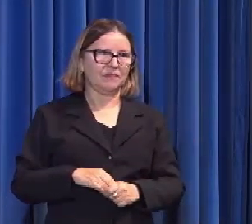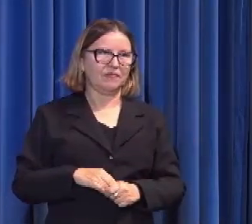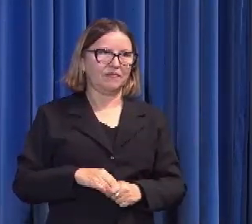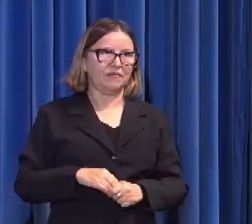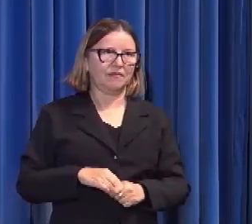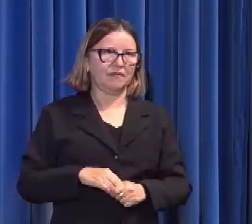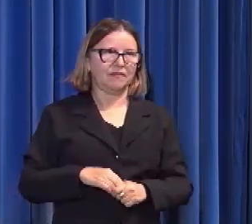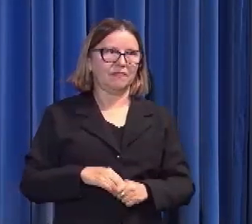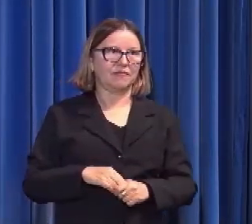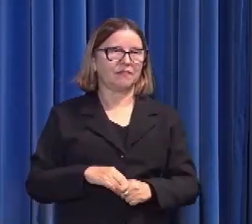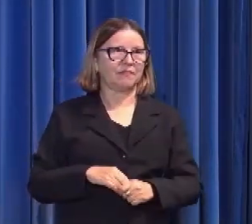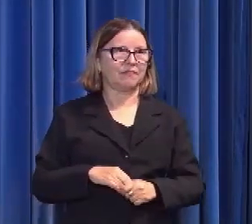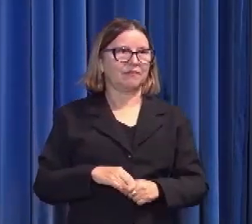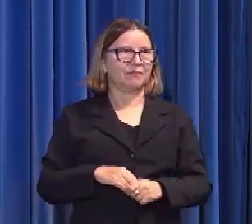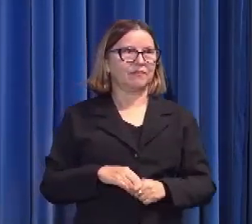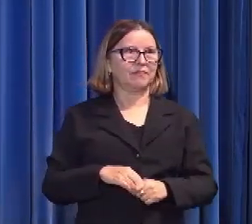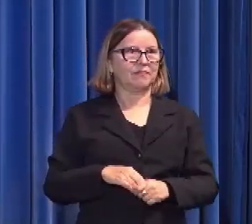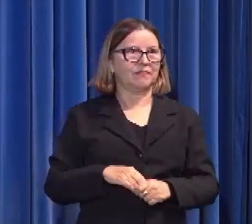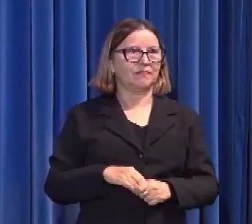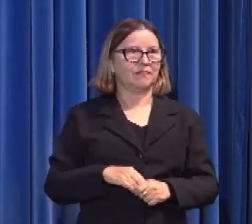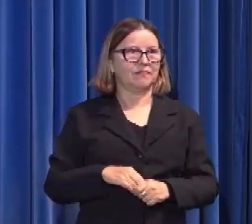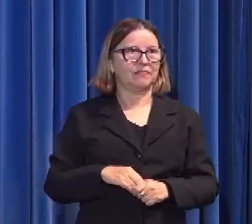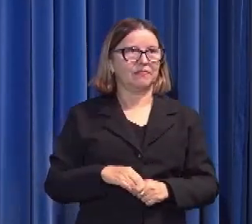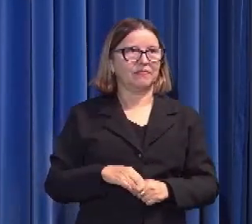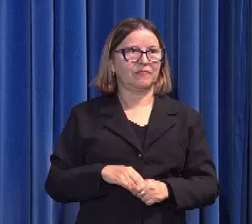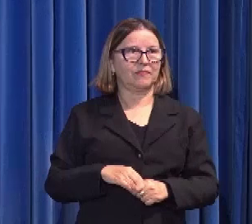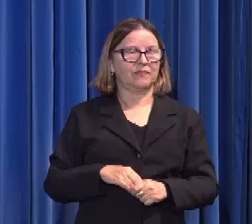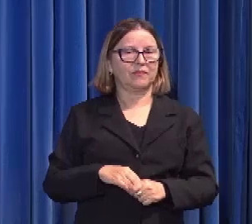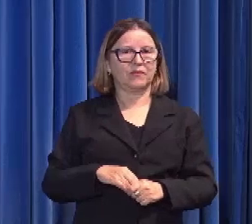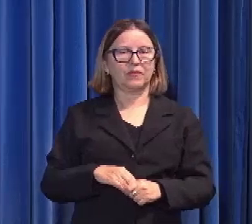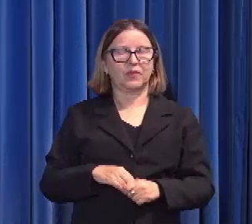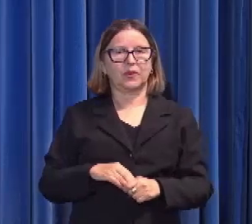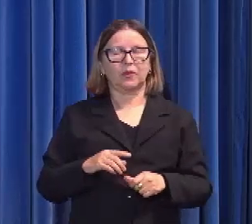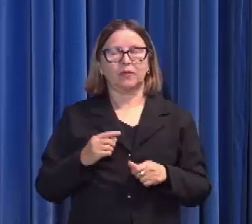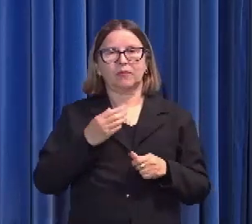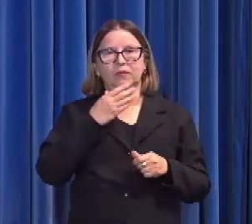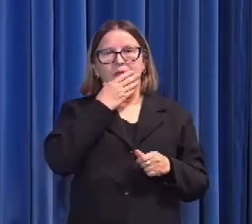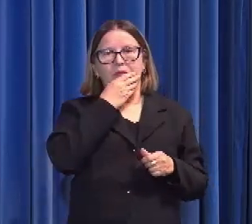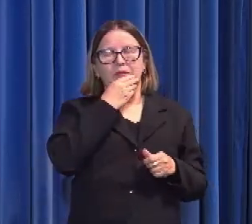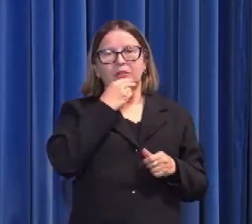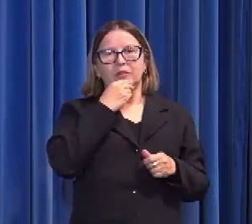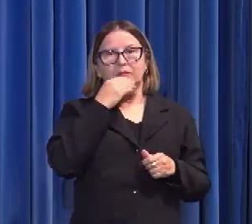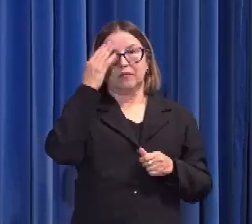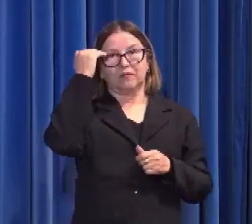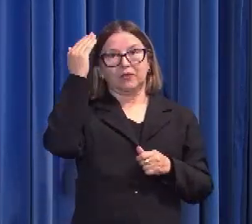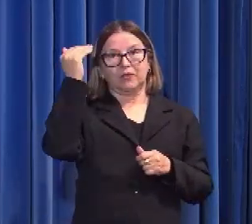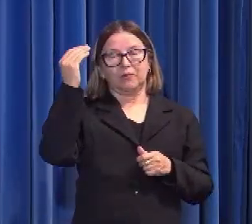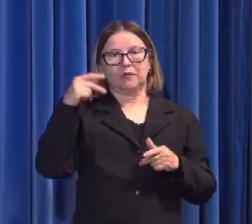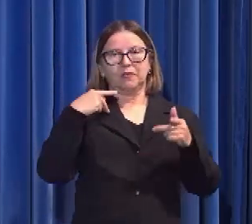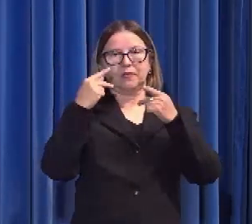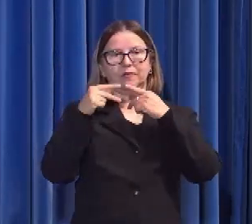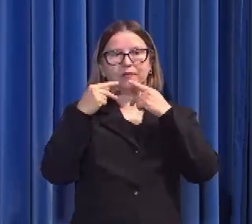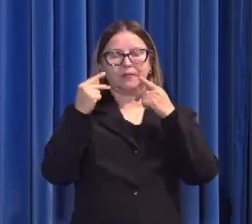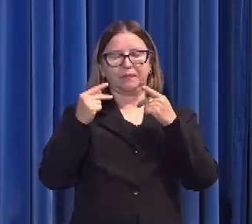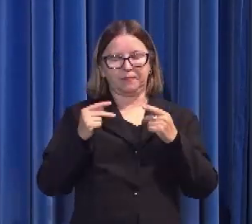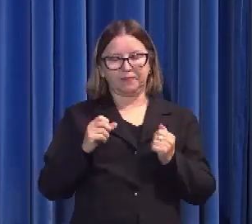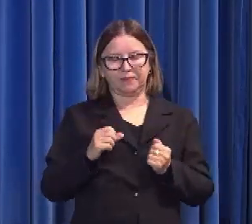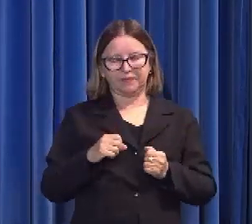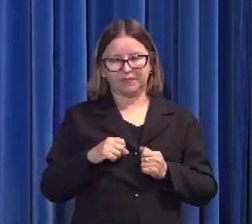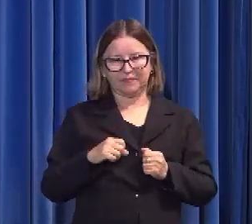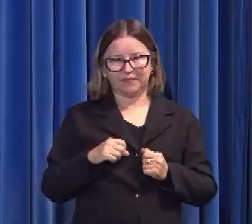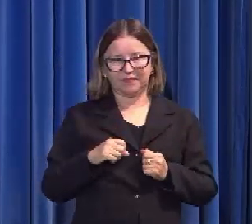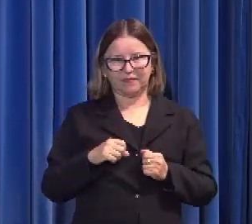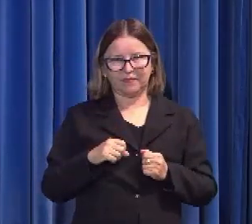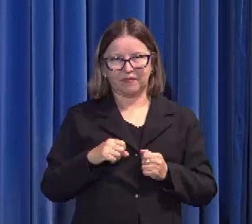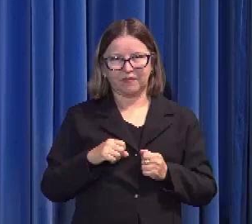E aí e o Dr Walter chantry ele diz uma coisa muito interessante como